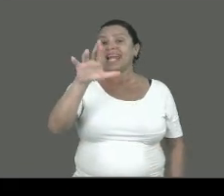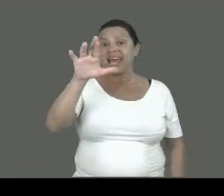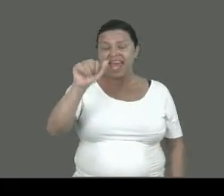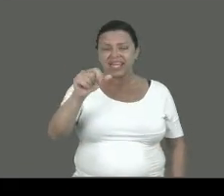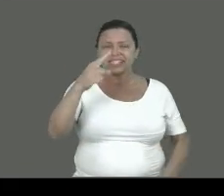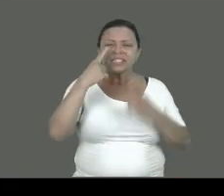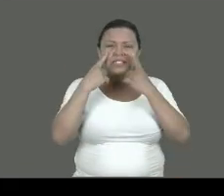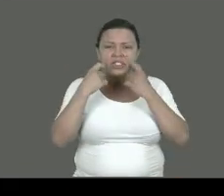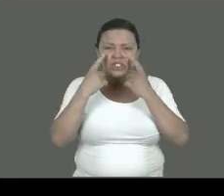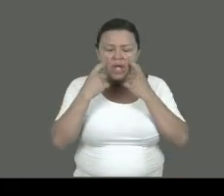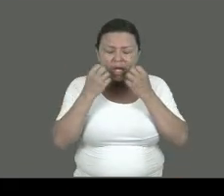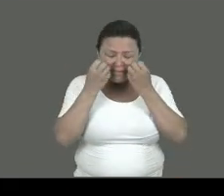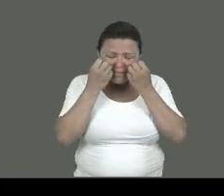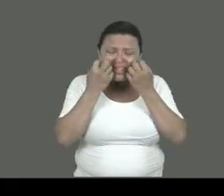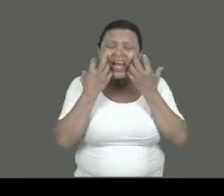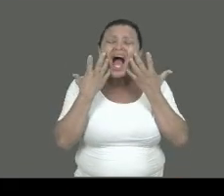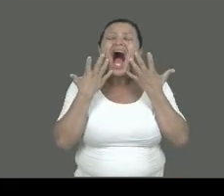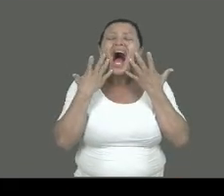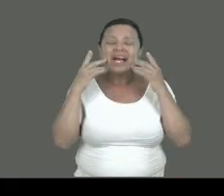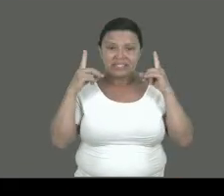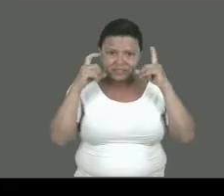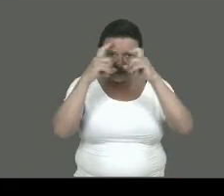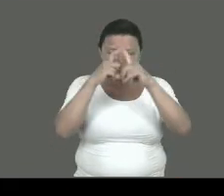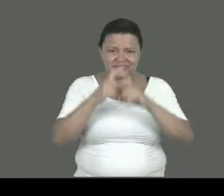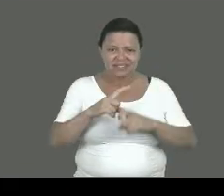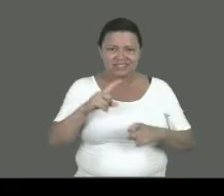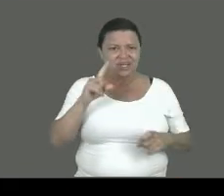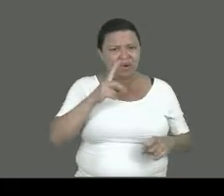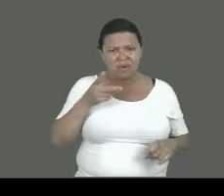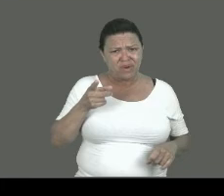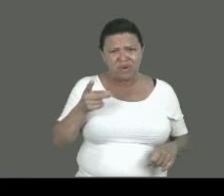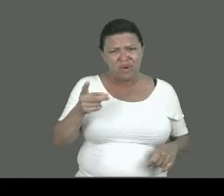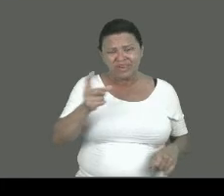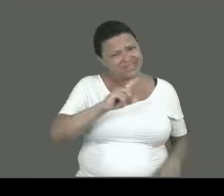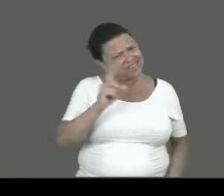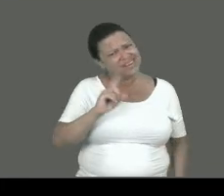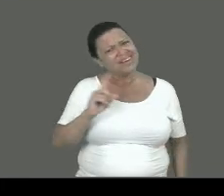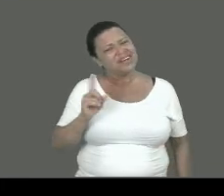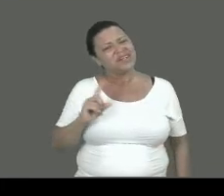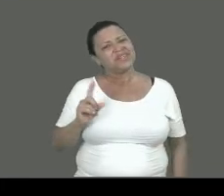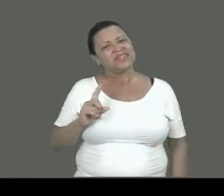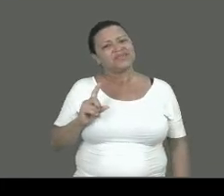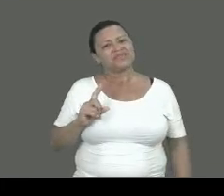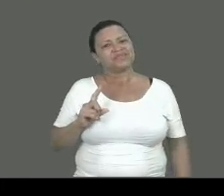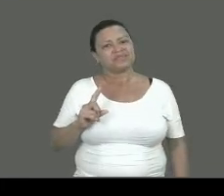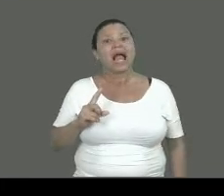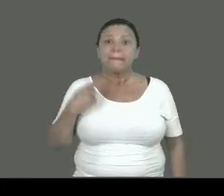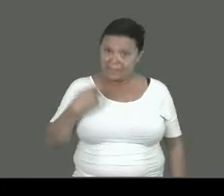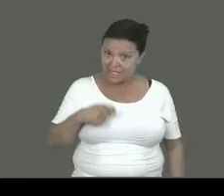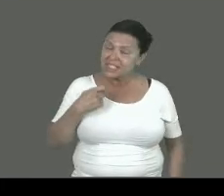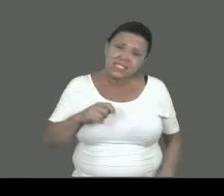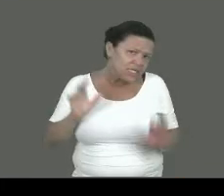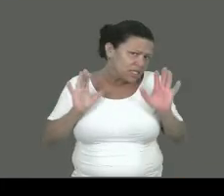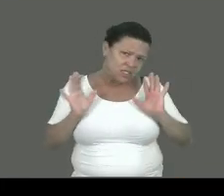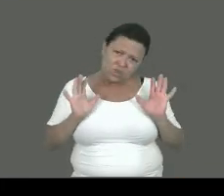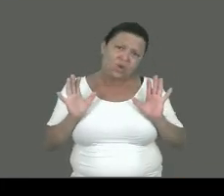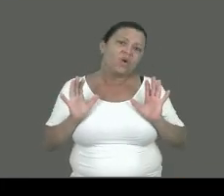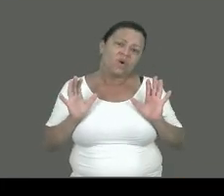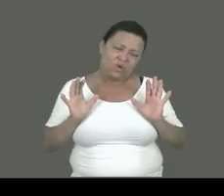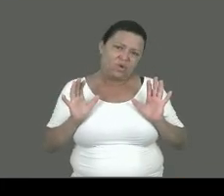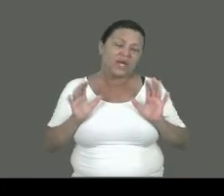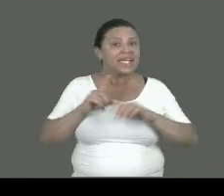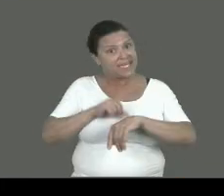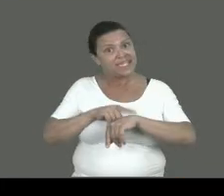essa tristeza, que essa dificuldade, ela não é permanente. Ela provavelmente é necessária. E é